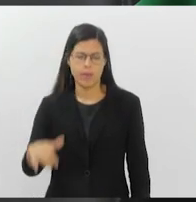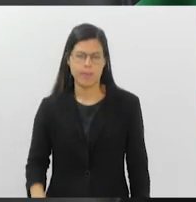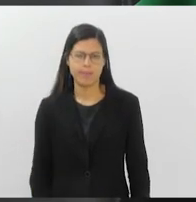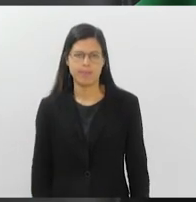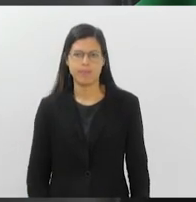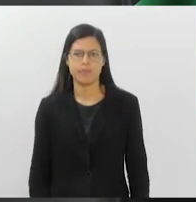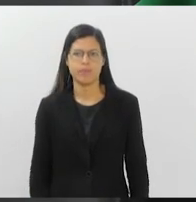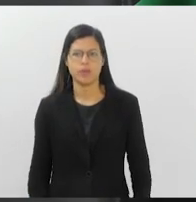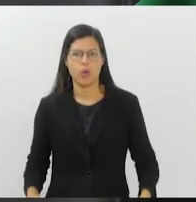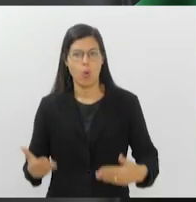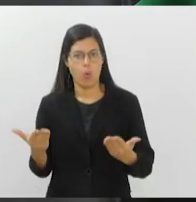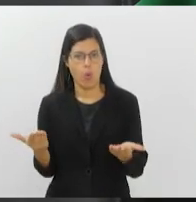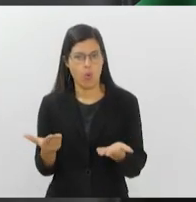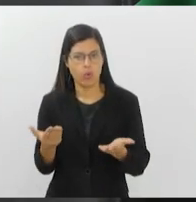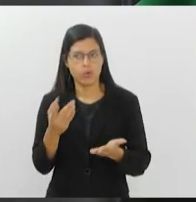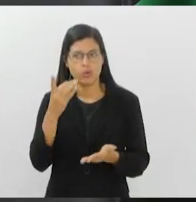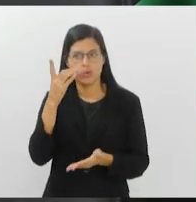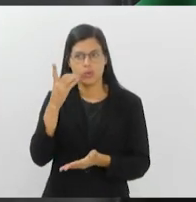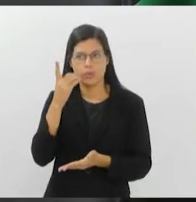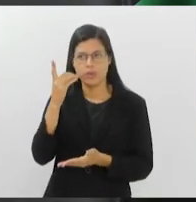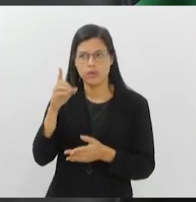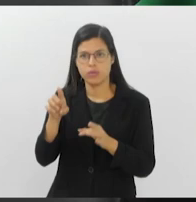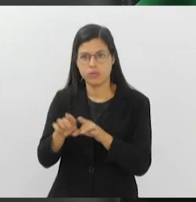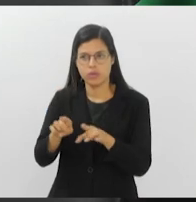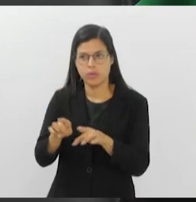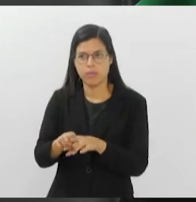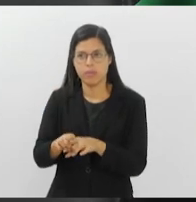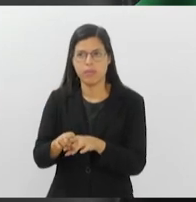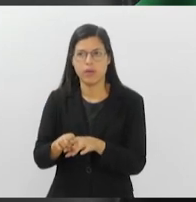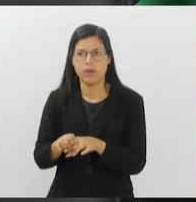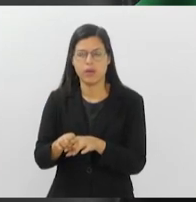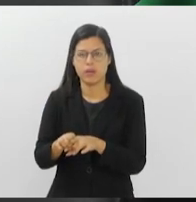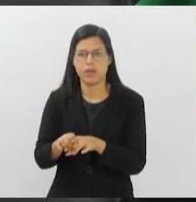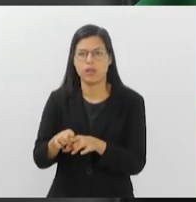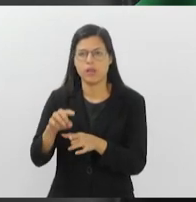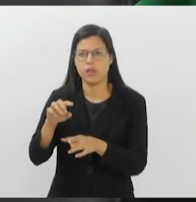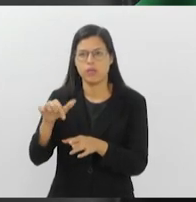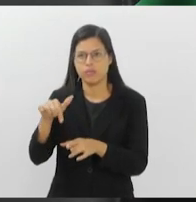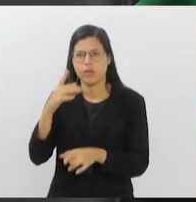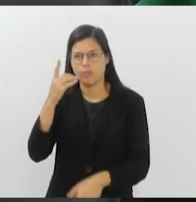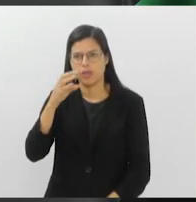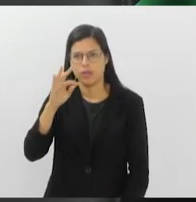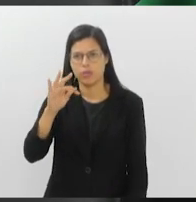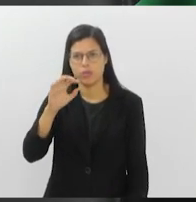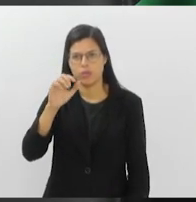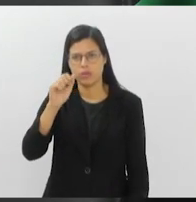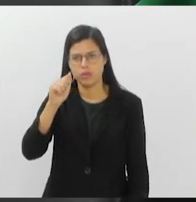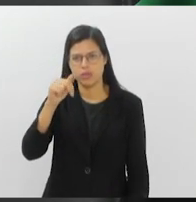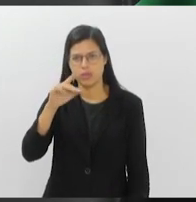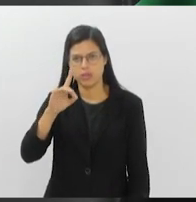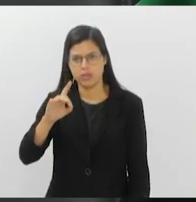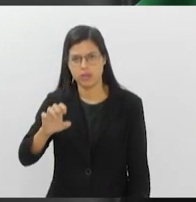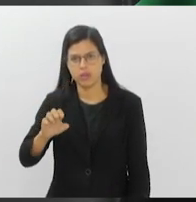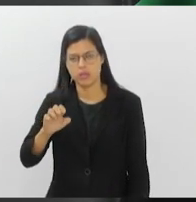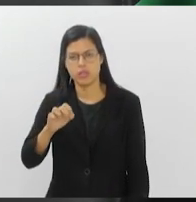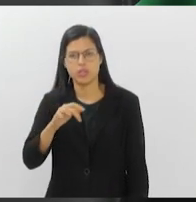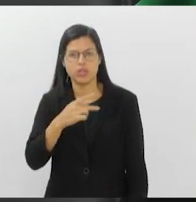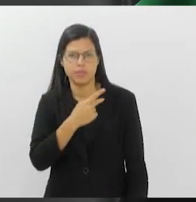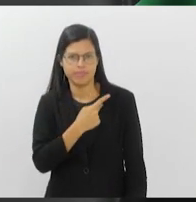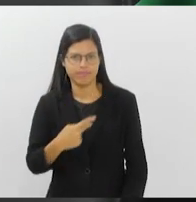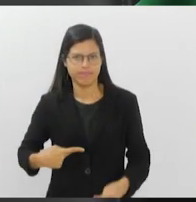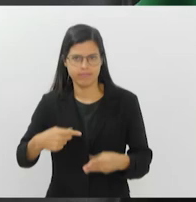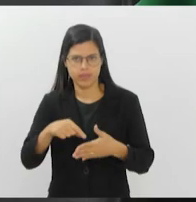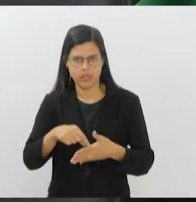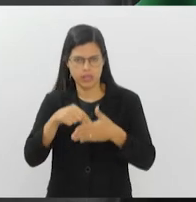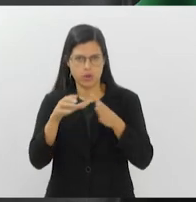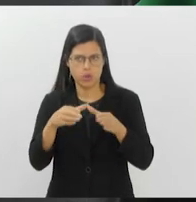então, hoje, o deputado Tandy Vieira, que preside a Comissão de Saúde, que não pôde estar presente, me fez um contato e eu